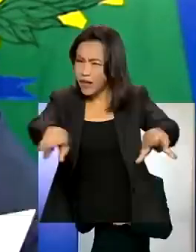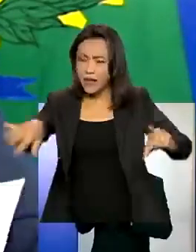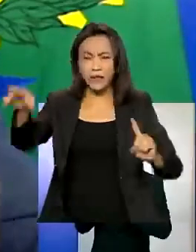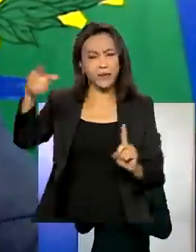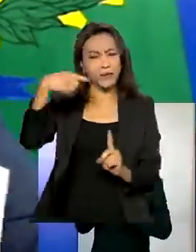30 anos